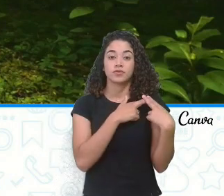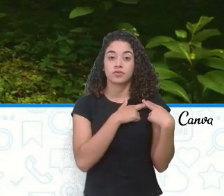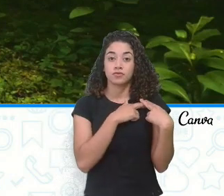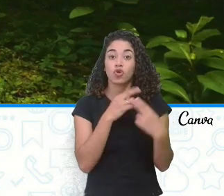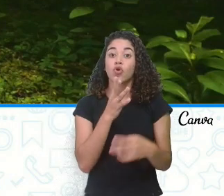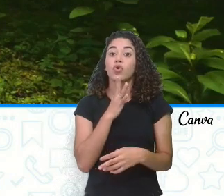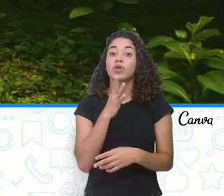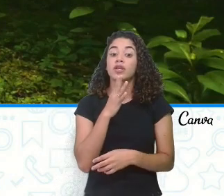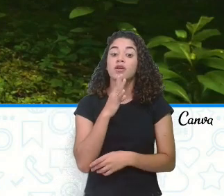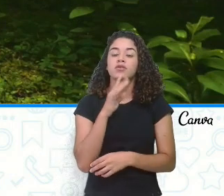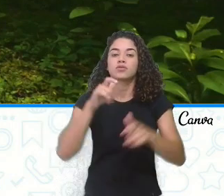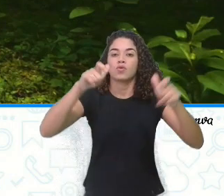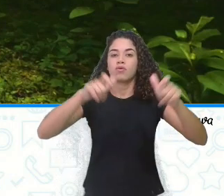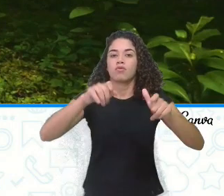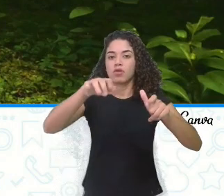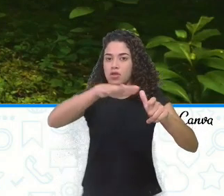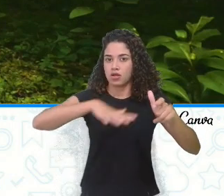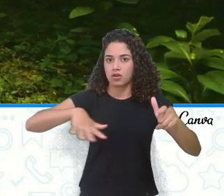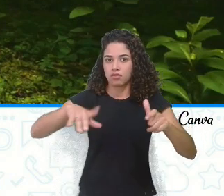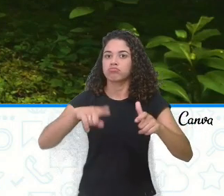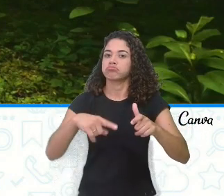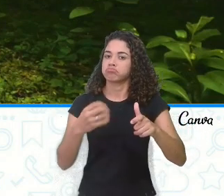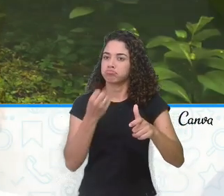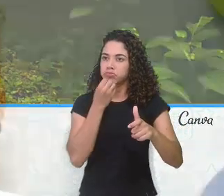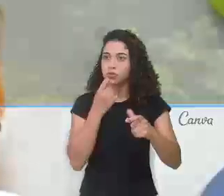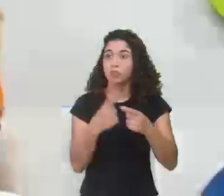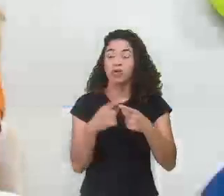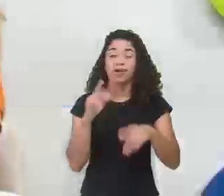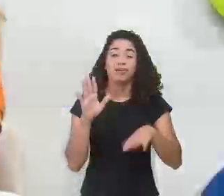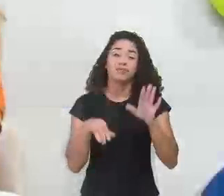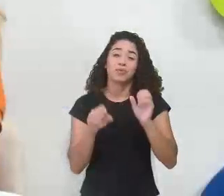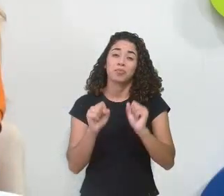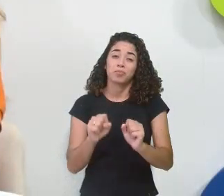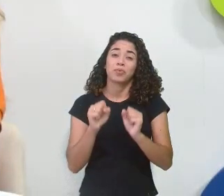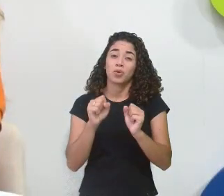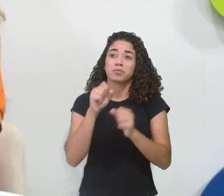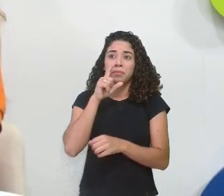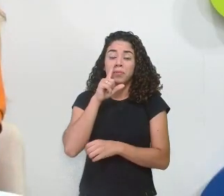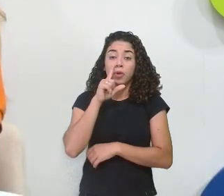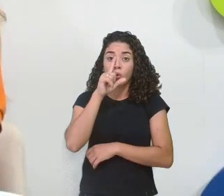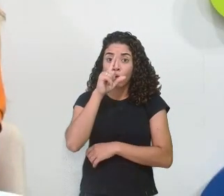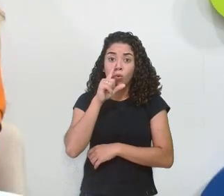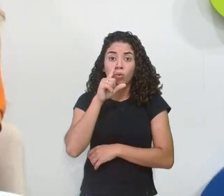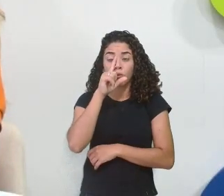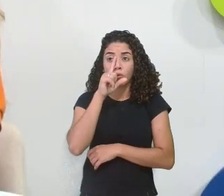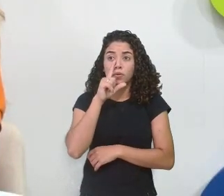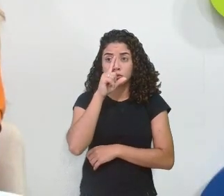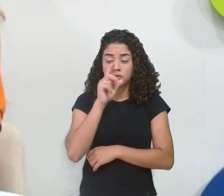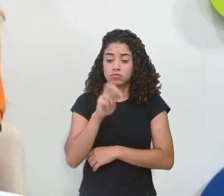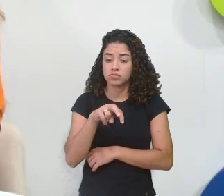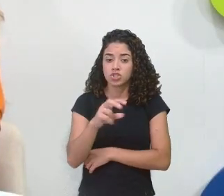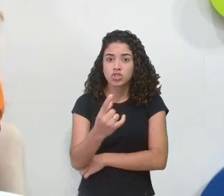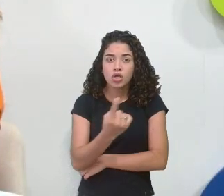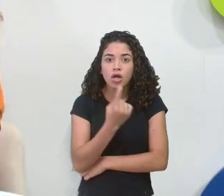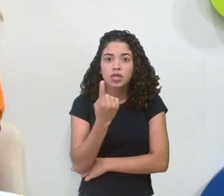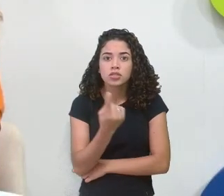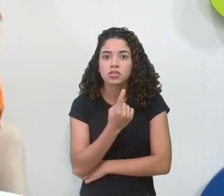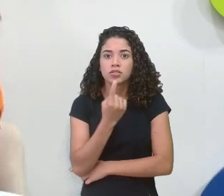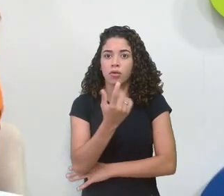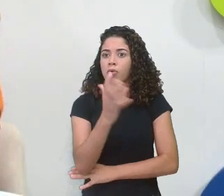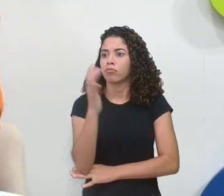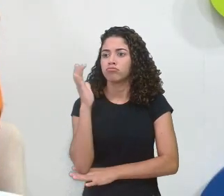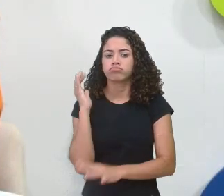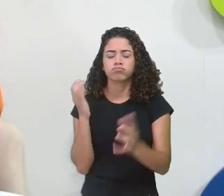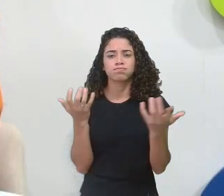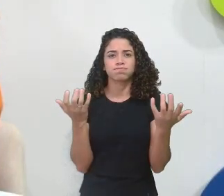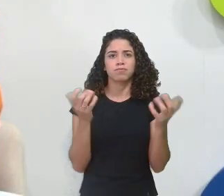daquele lugar, porque é meio perigoso, não, é totalmente perigoso. Sim. Fazer trilha sozinha numa mata fechada, não é,